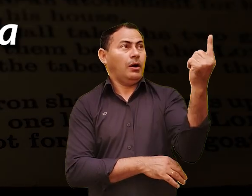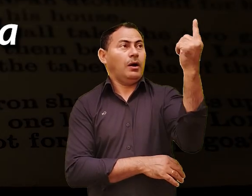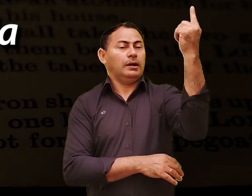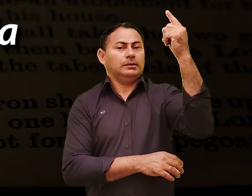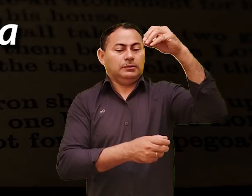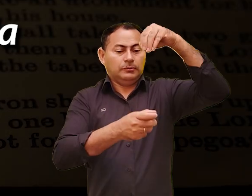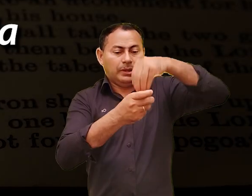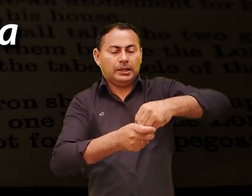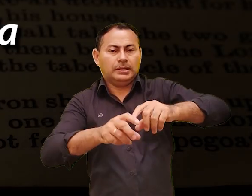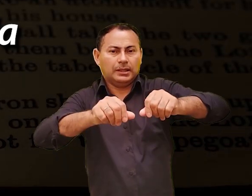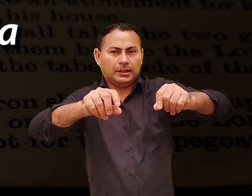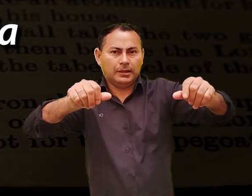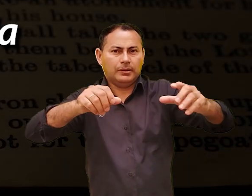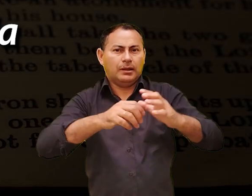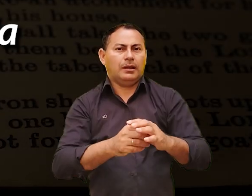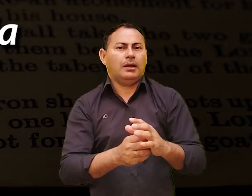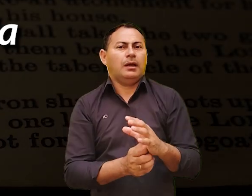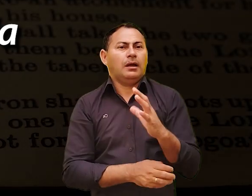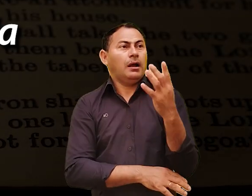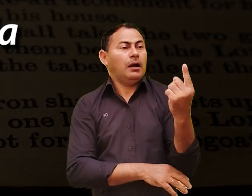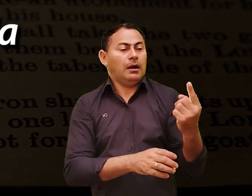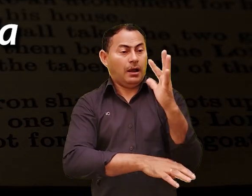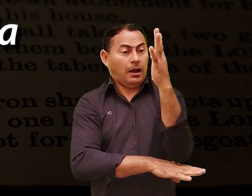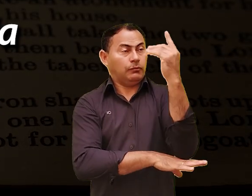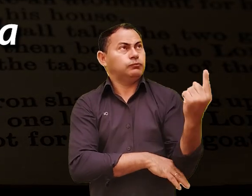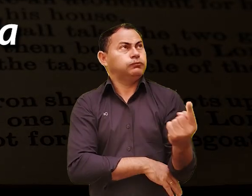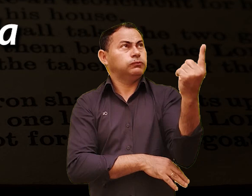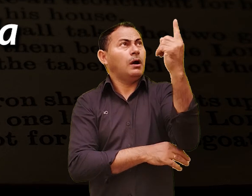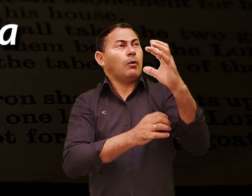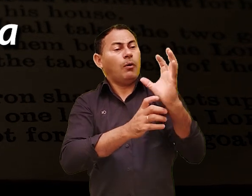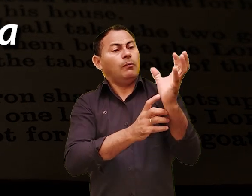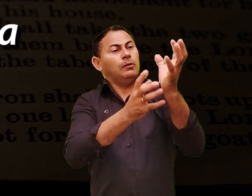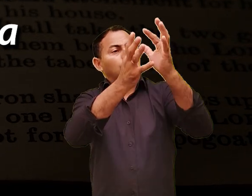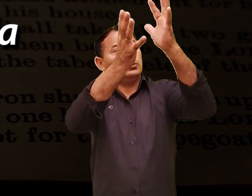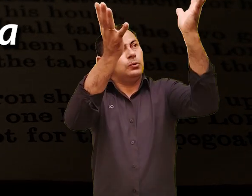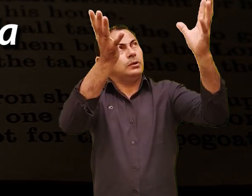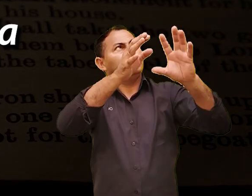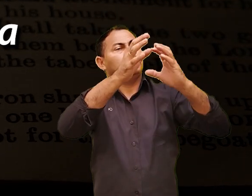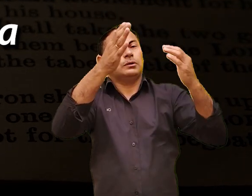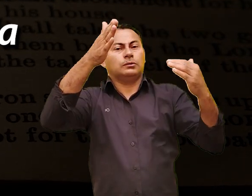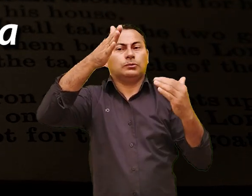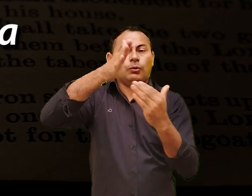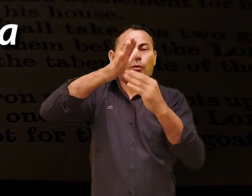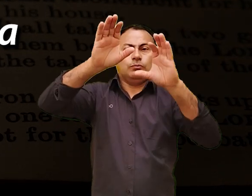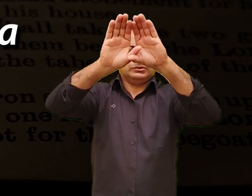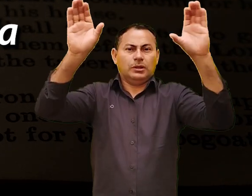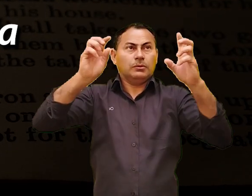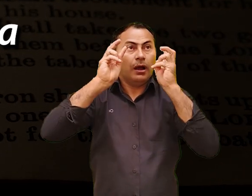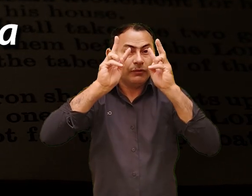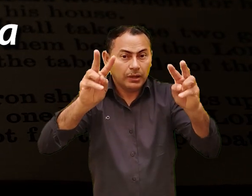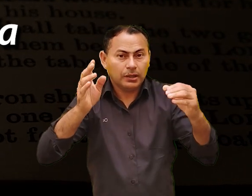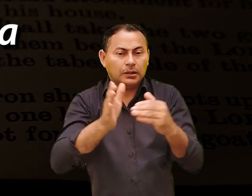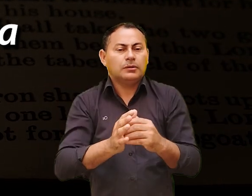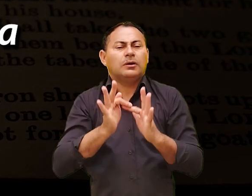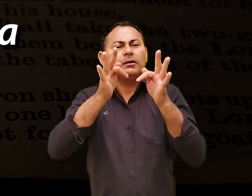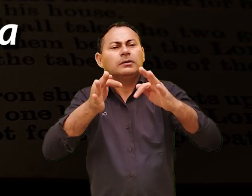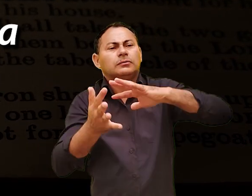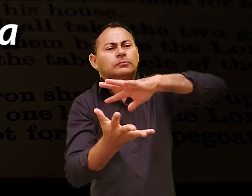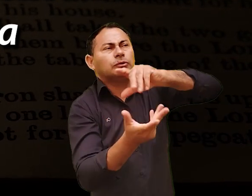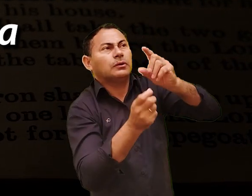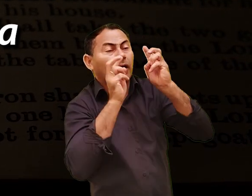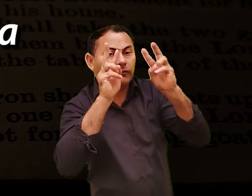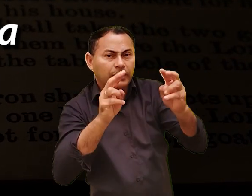no meio da terra. A árvore cresceu tanto que a sua copa encostou no céu. Era visível até os confins da